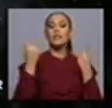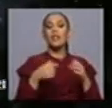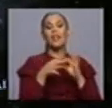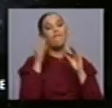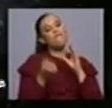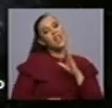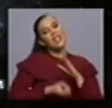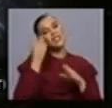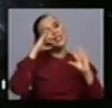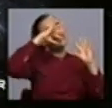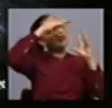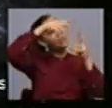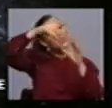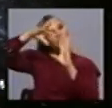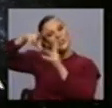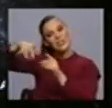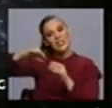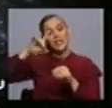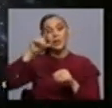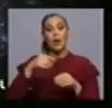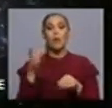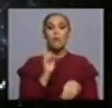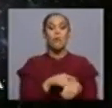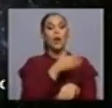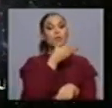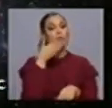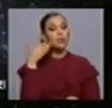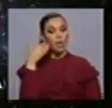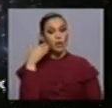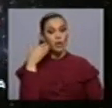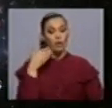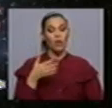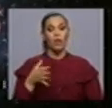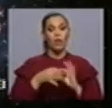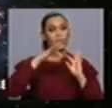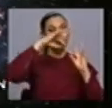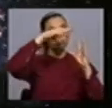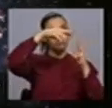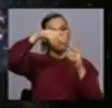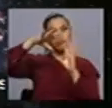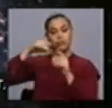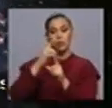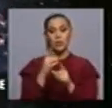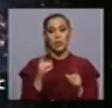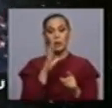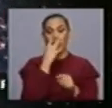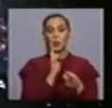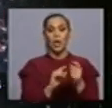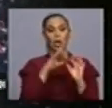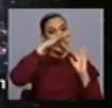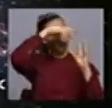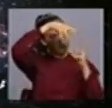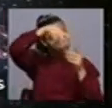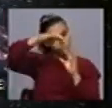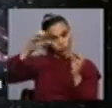de galáxias, ainda por cima, numa altura muito precoce do universo, teoricamente esta galáxia não deveria existir. Não